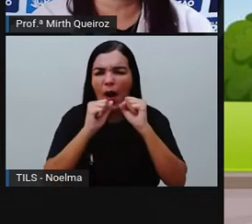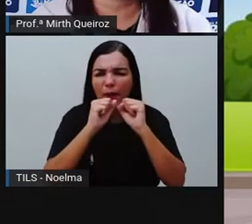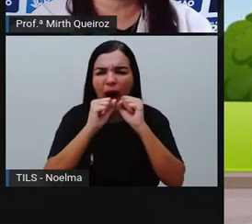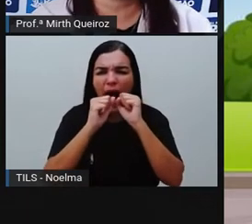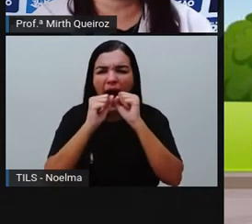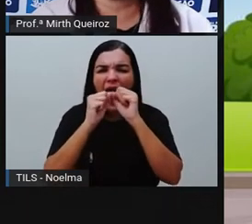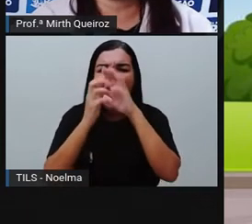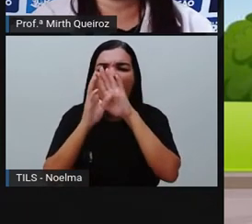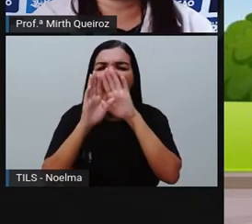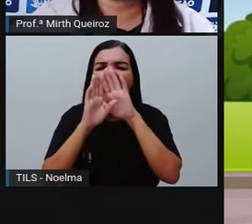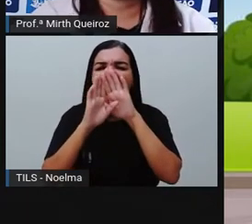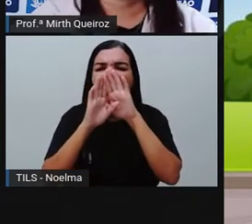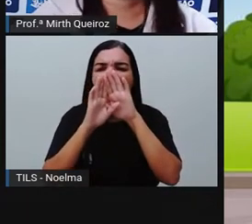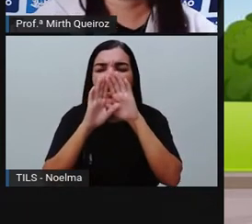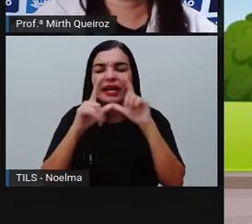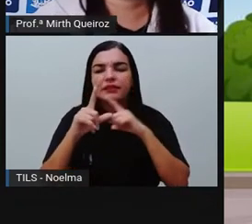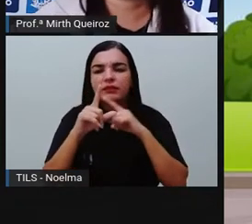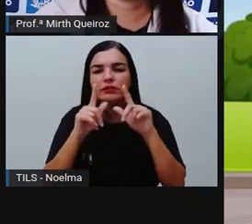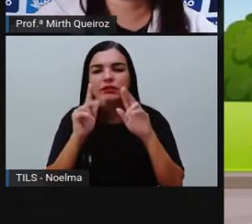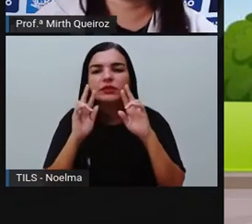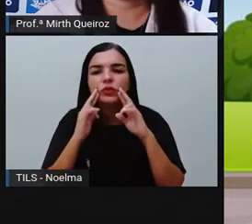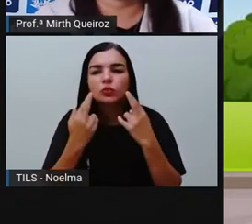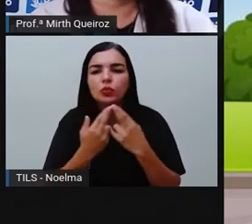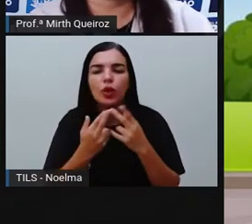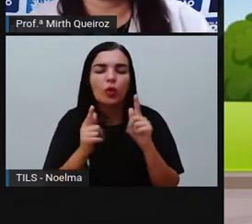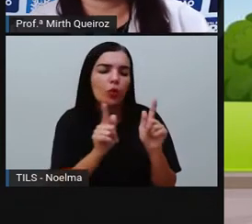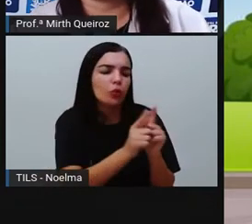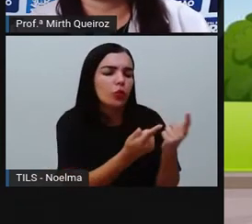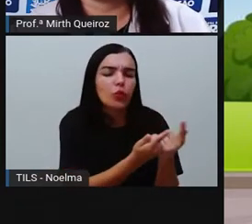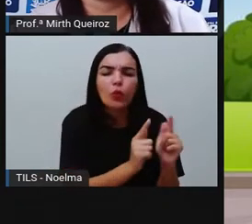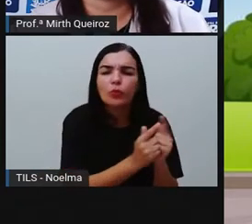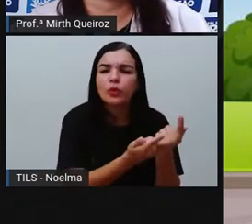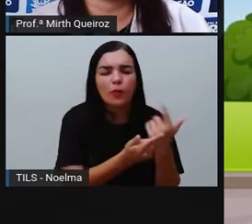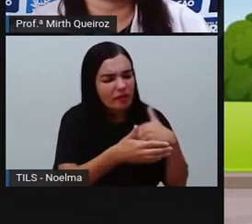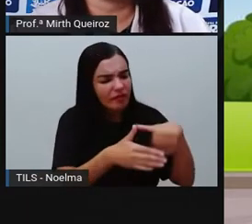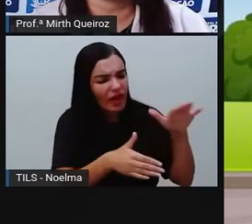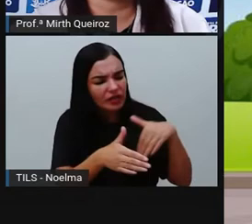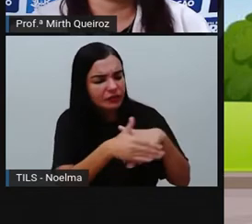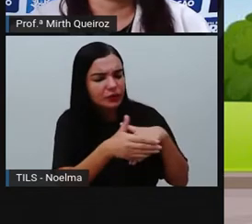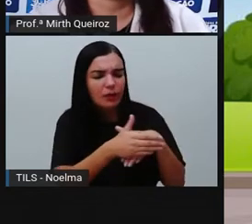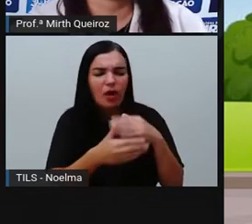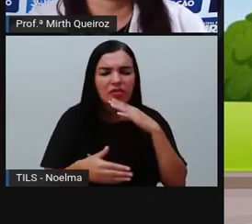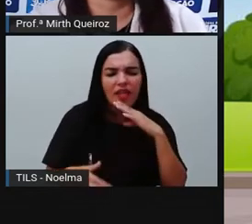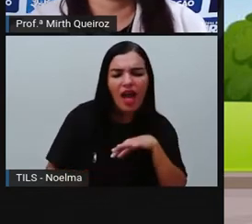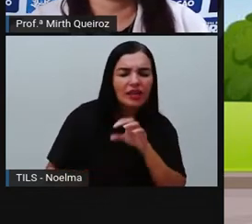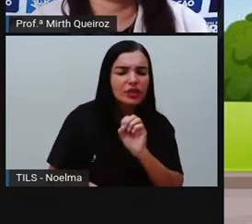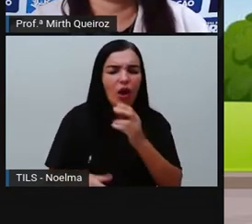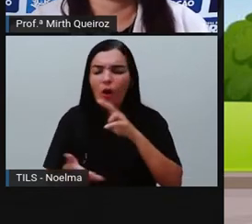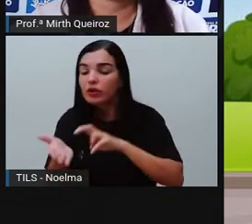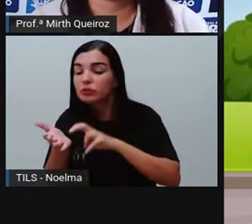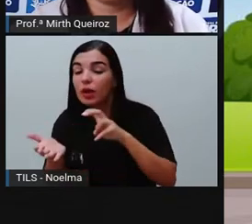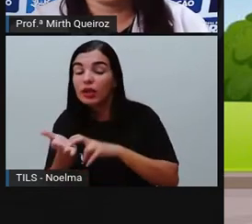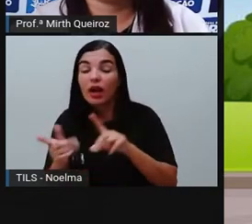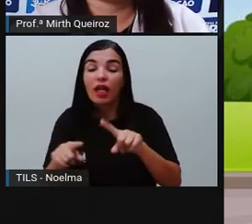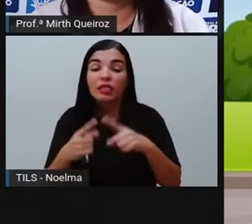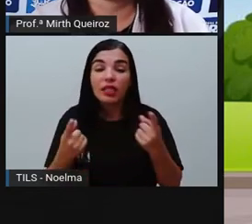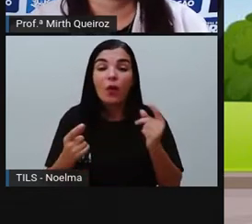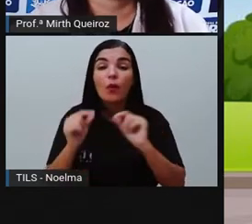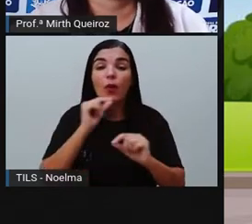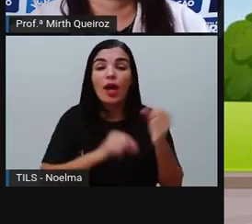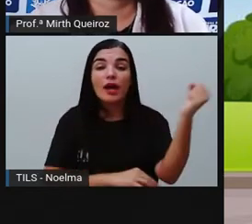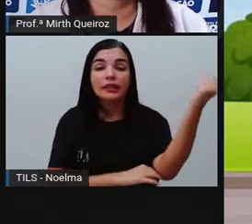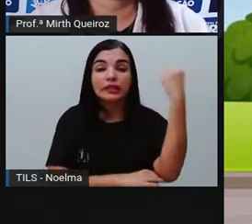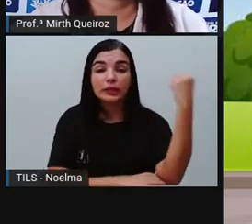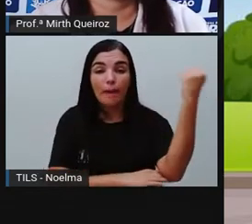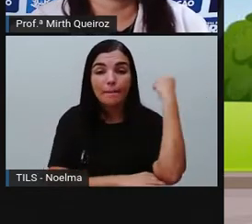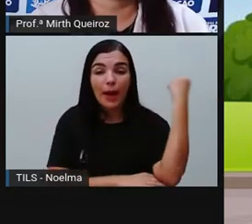um grupinho, uma galerinha para jogar futebol à tarde ou pela manhã. Então, geralmente, o tipo de atividade, o esporte, né? Que